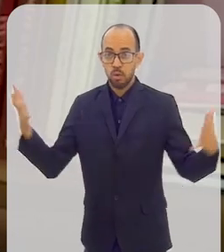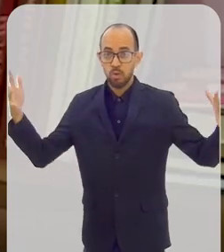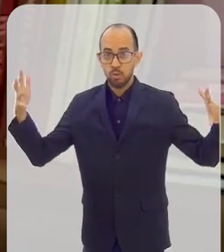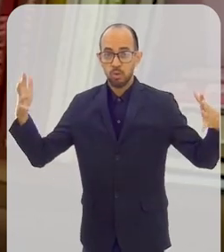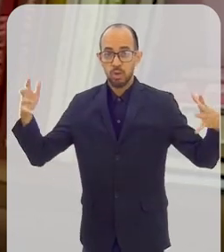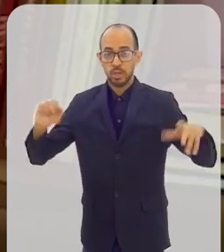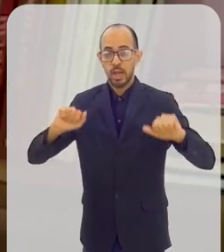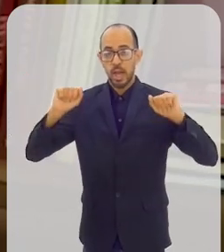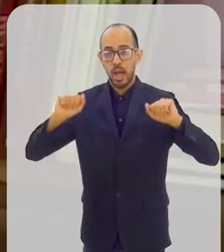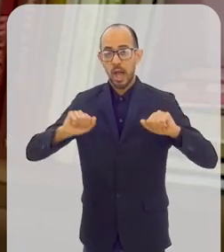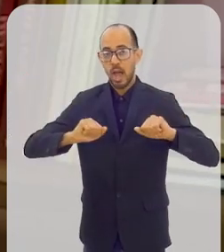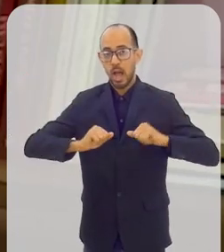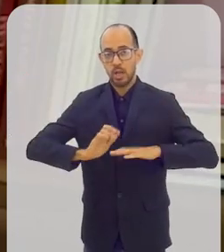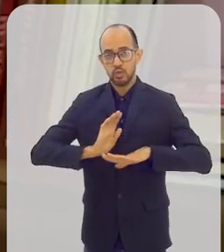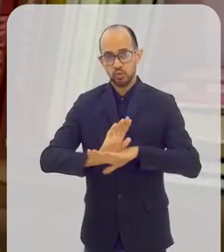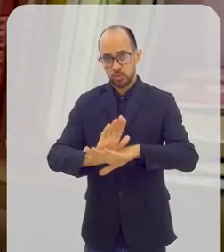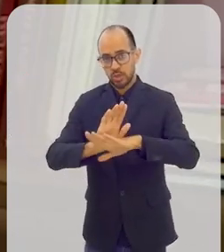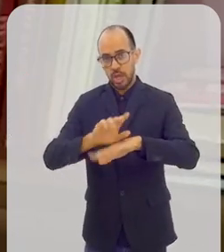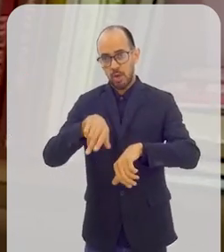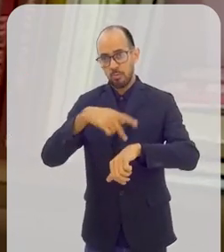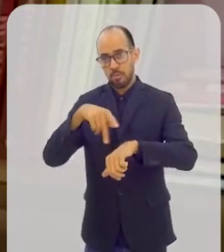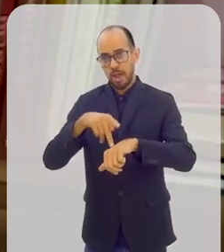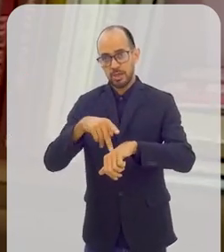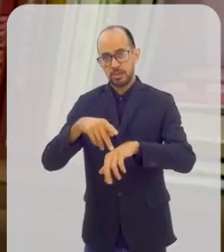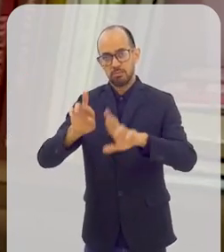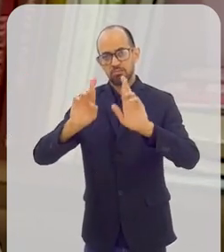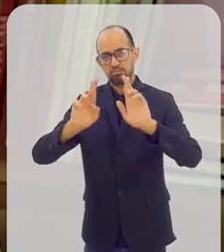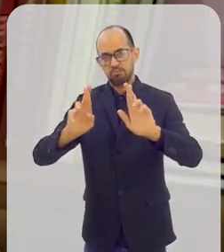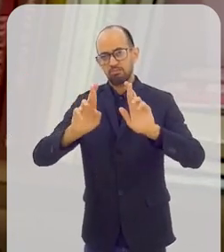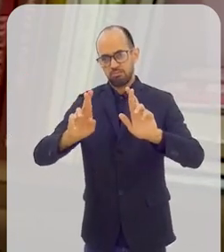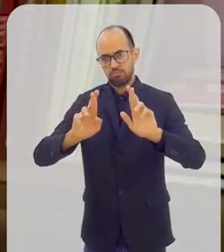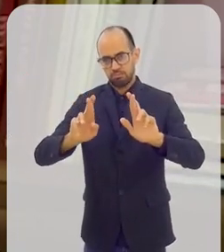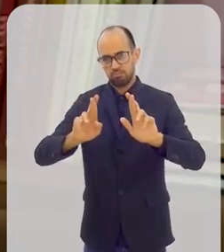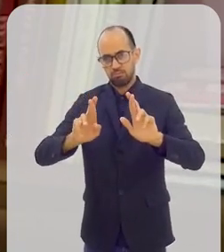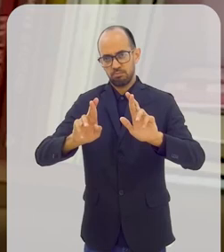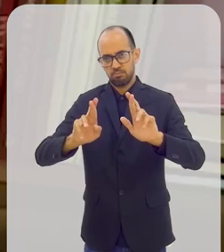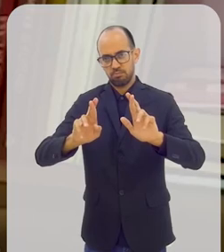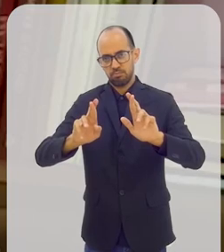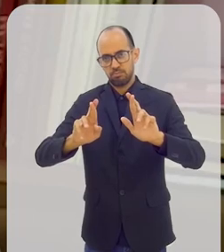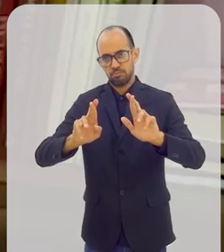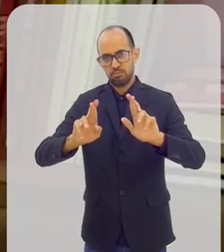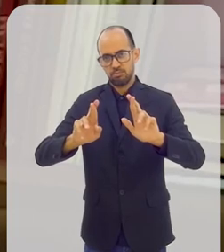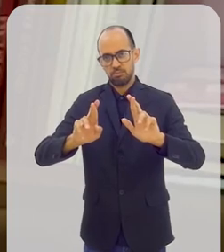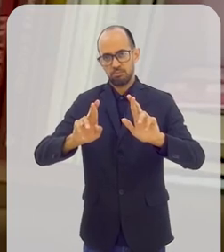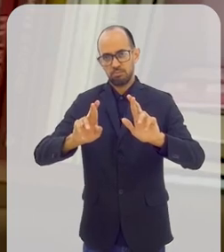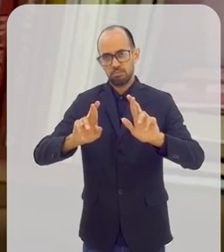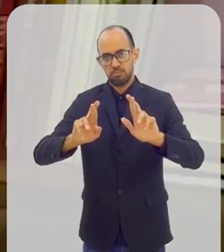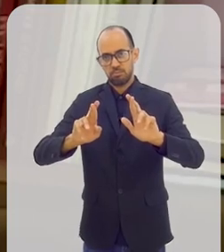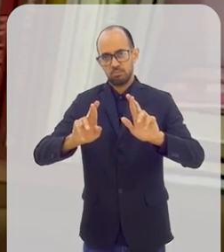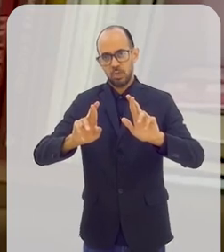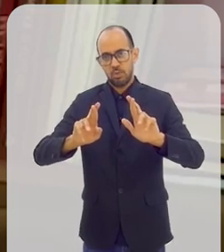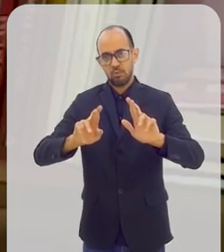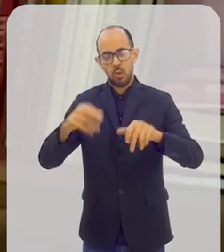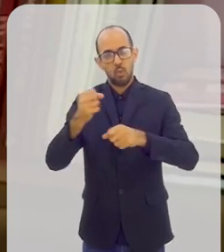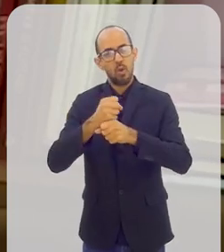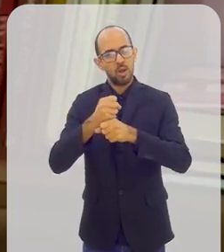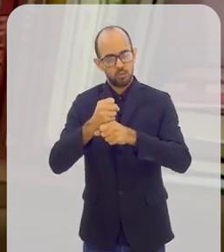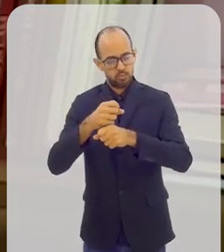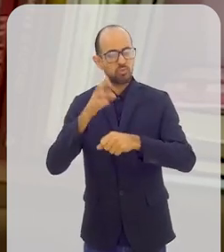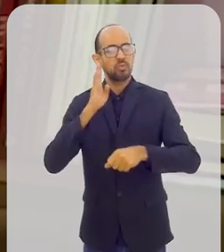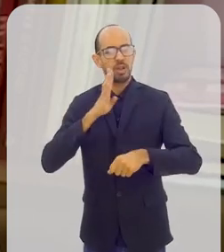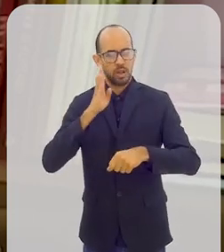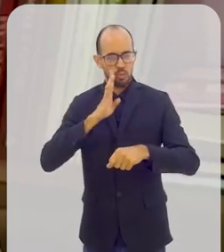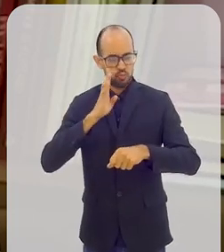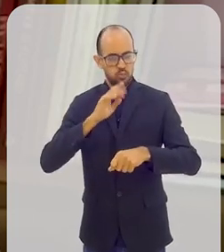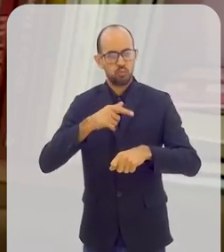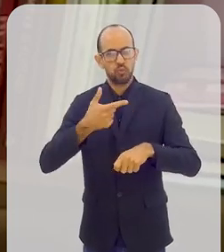gente ajudar o país a ter esperança, eu acho, porque é tudo a partir das boas práticas. E foi um ano muito